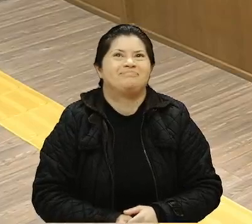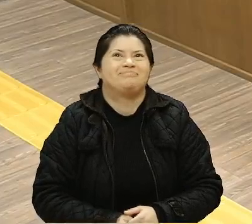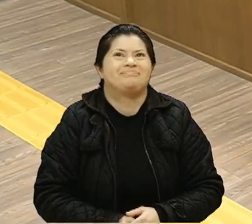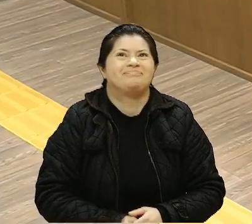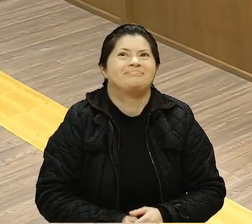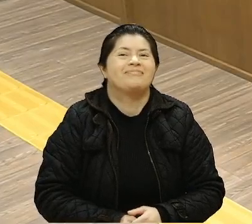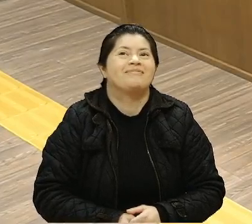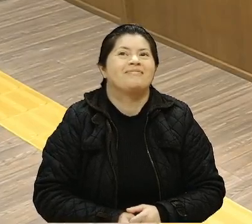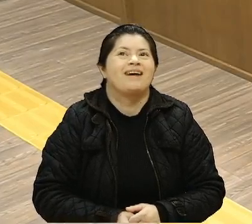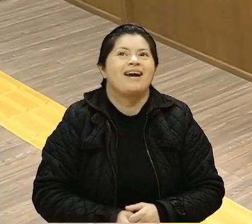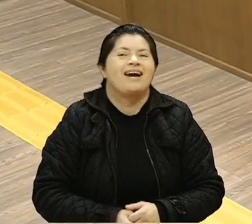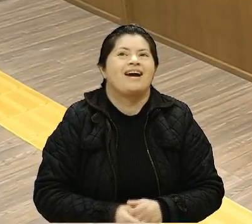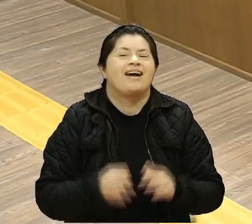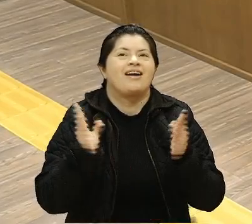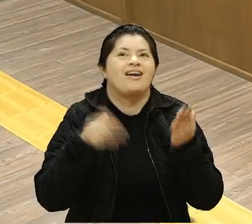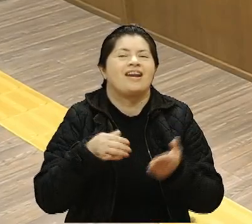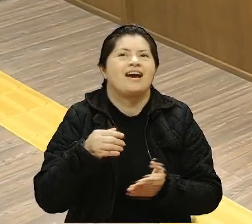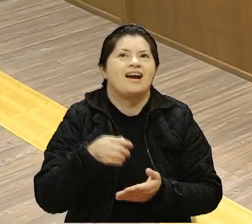Vereador Rafael Bueno.